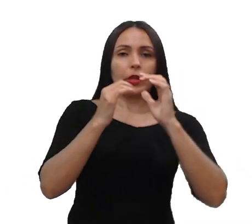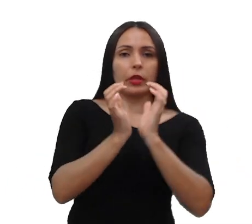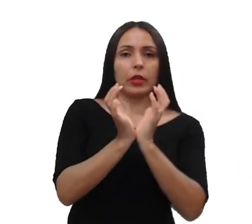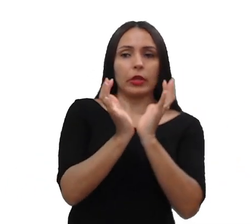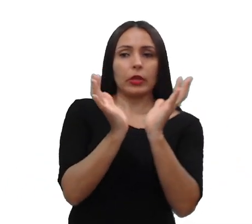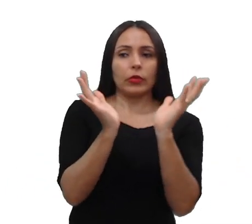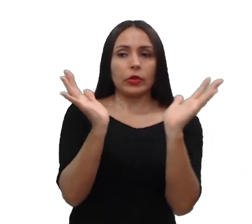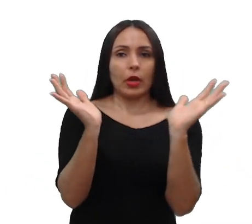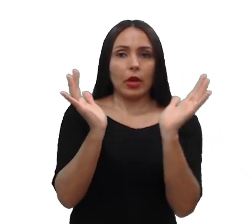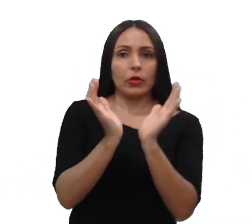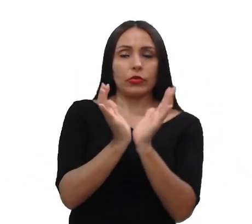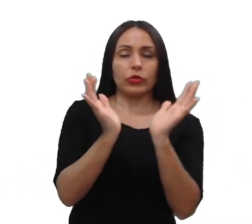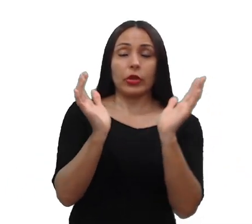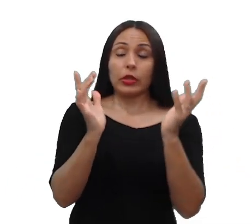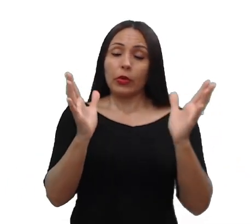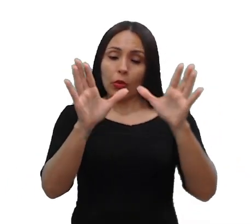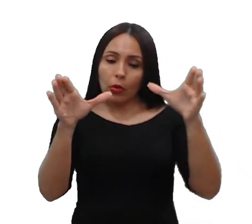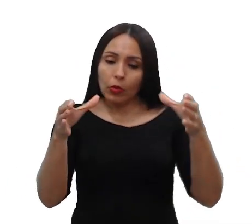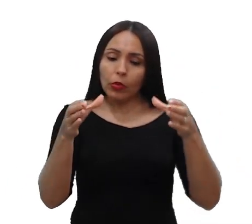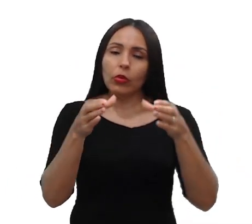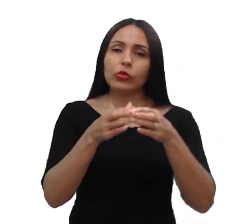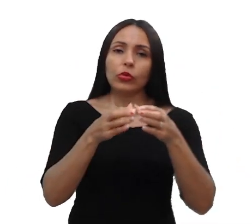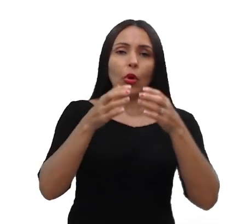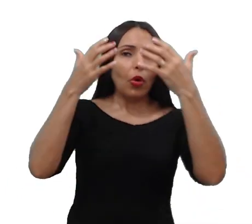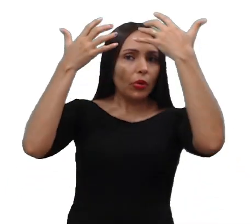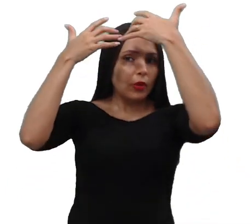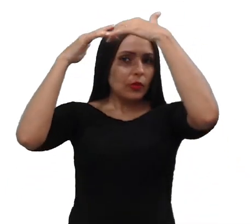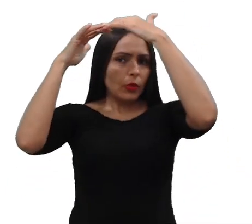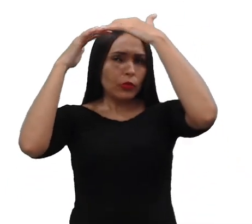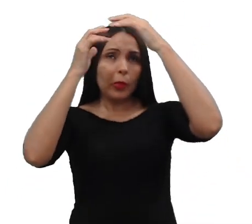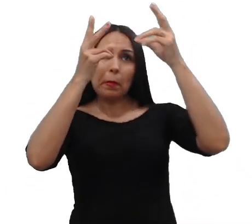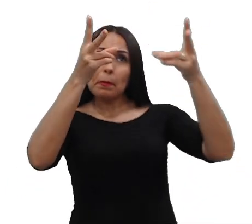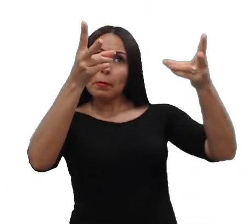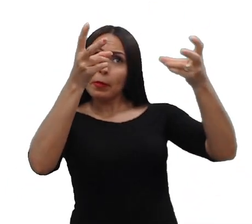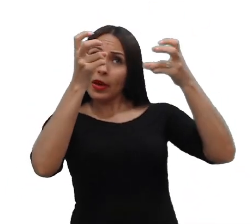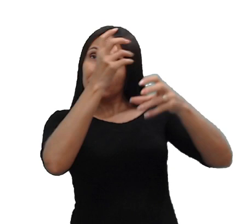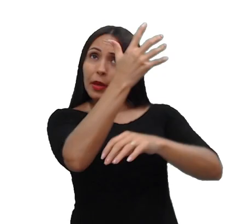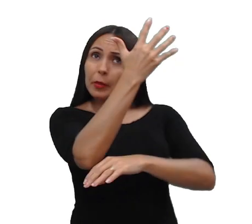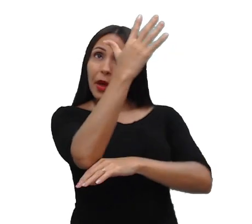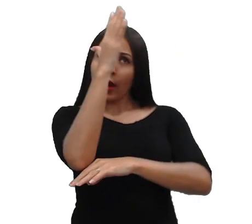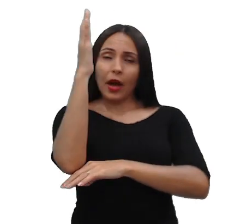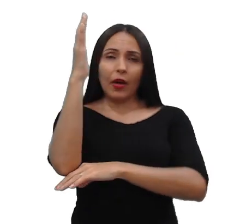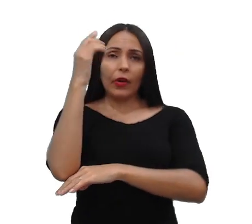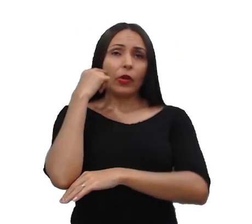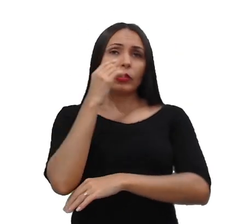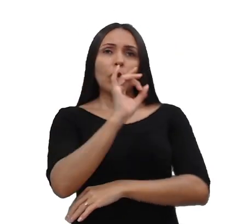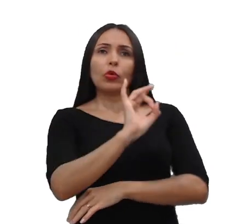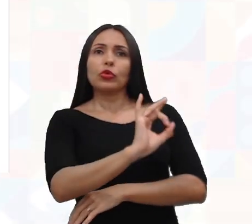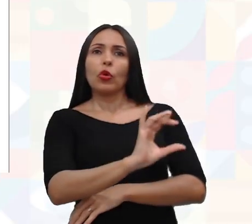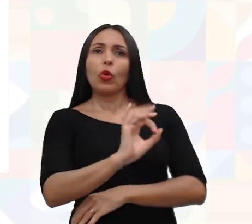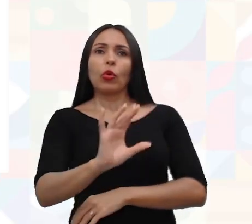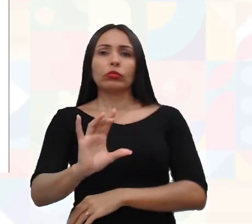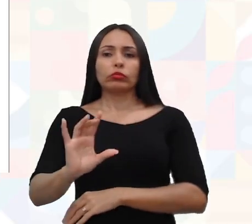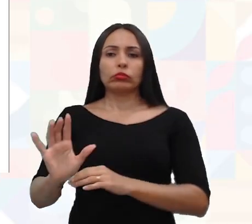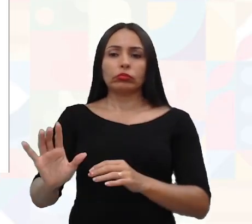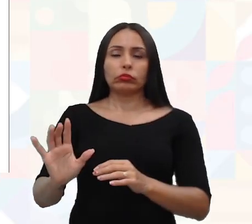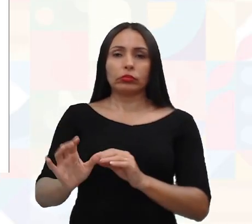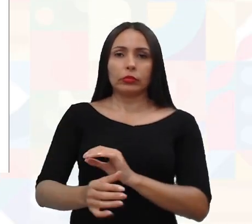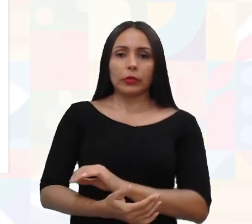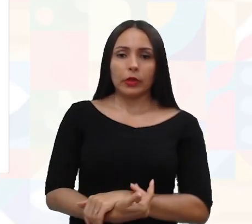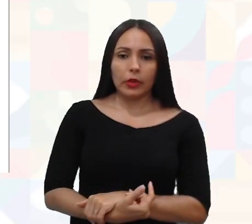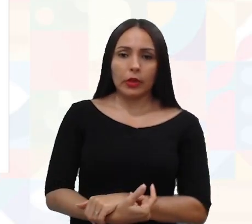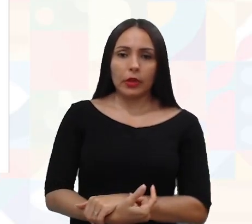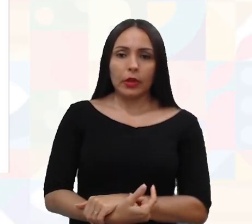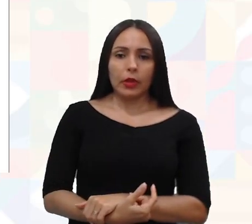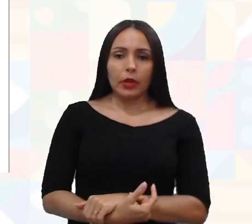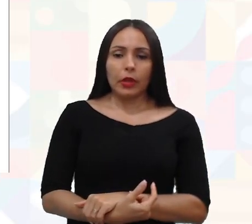Então, esse conjunto, né, o nosso cérebro identifica a árvore e não só os elementos soltos.